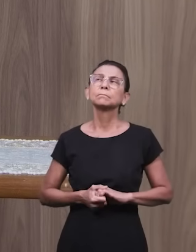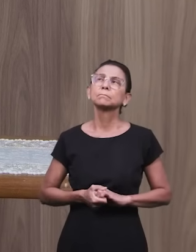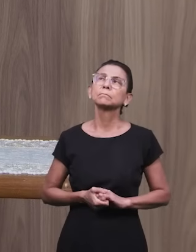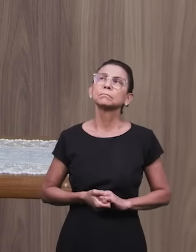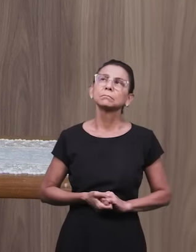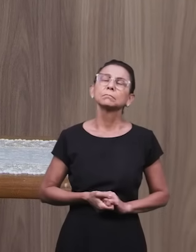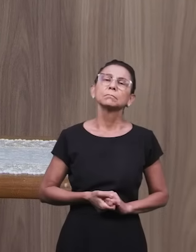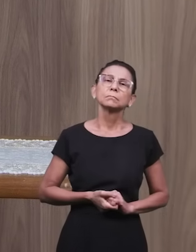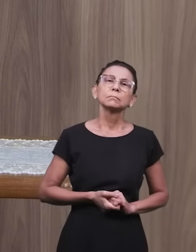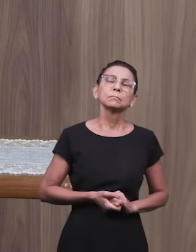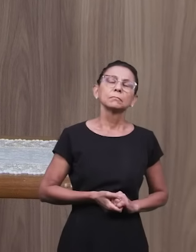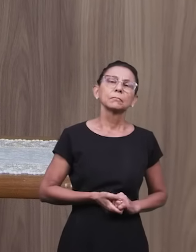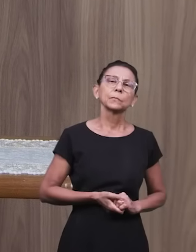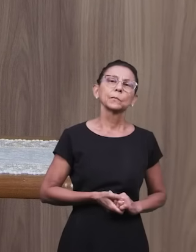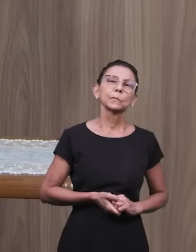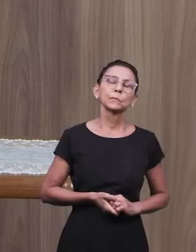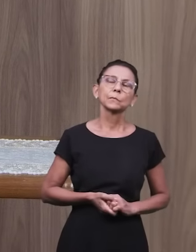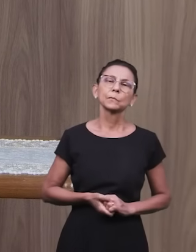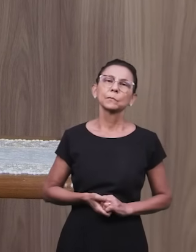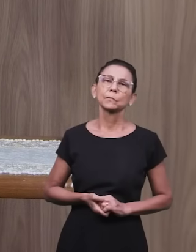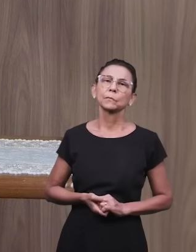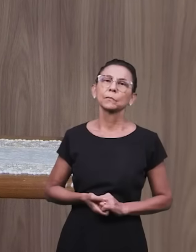E eu